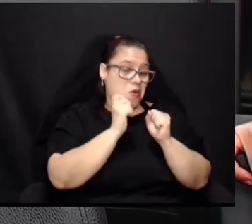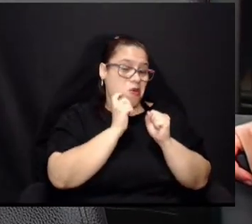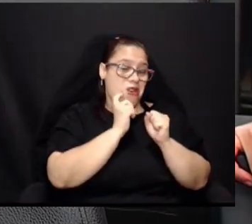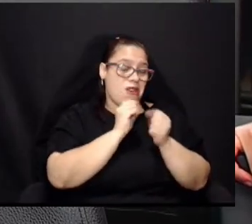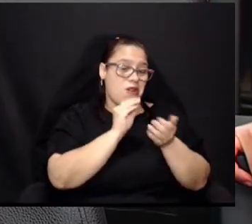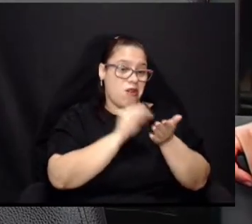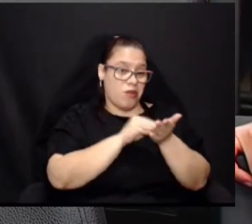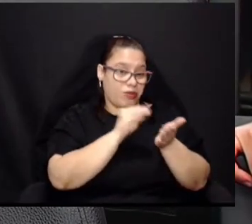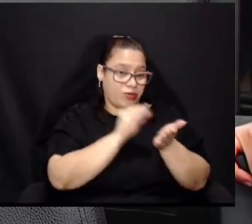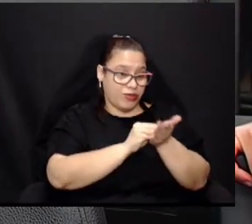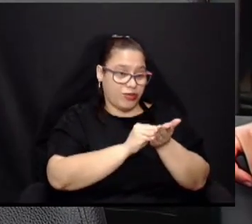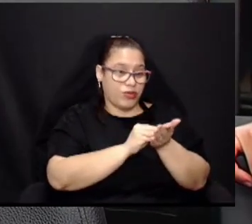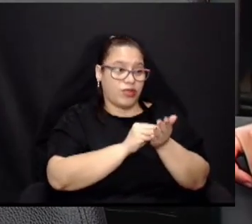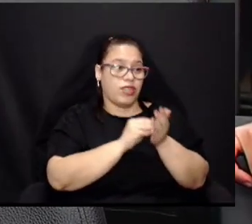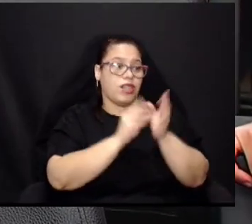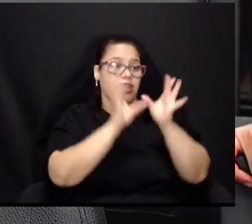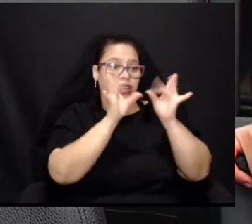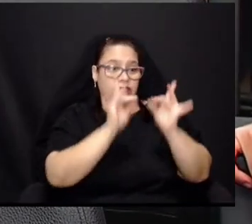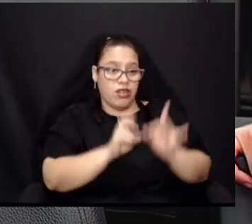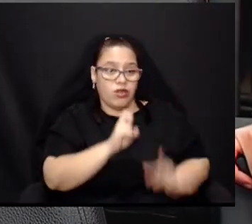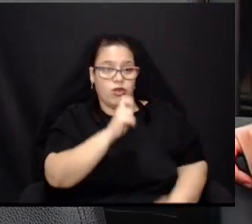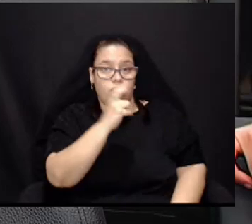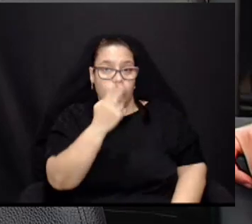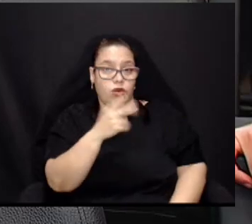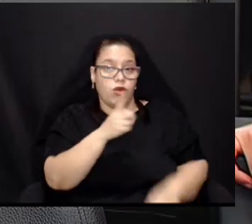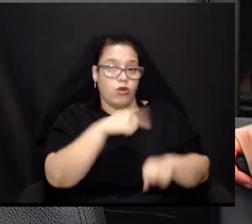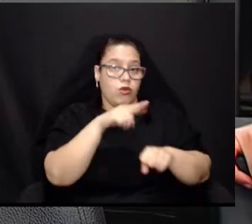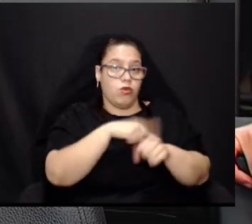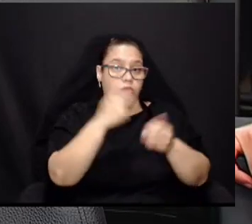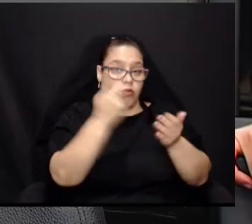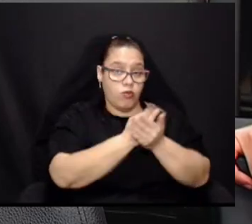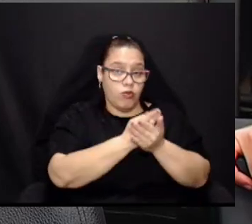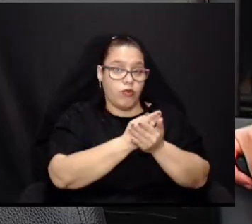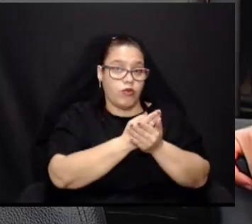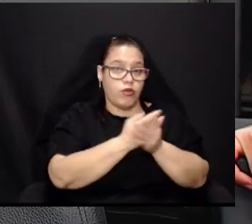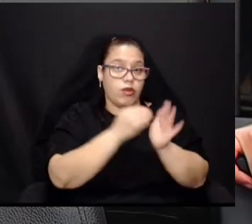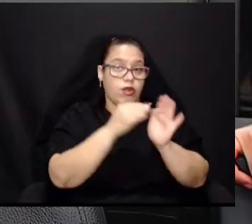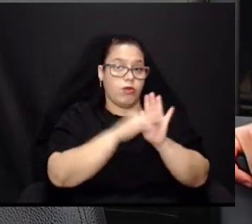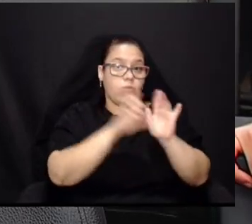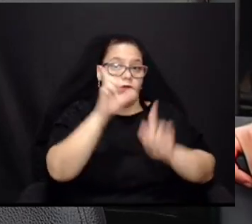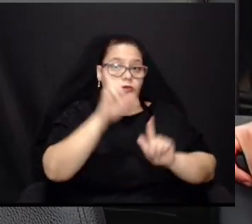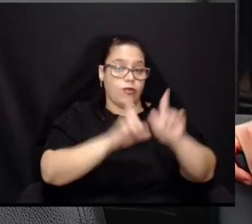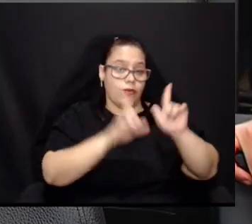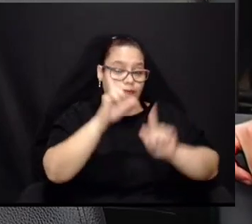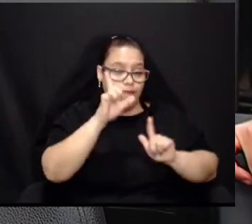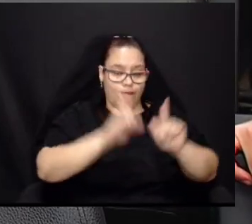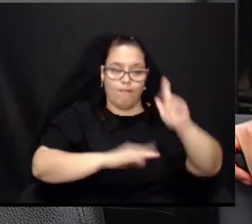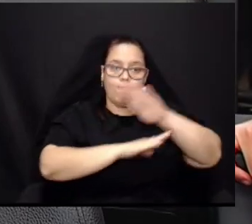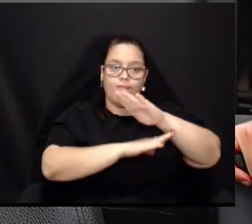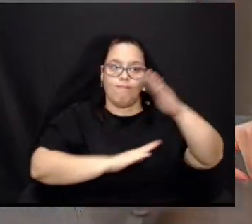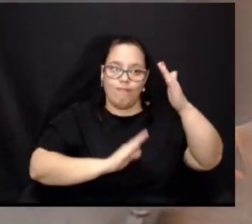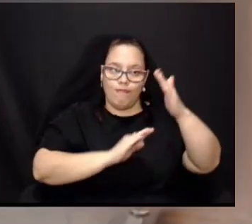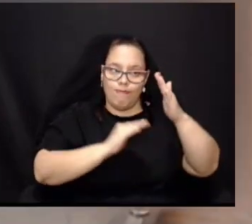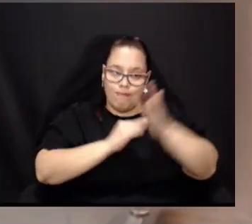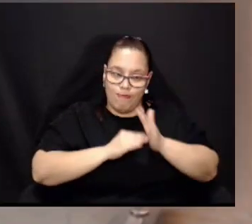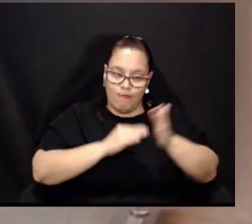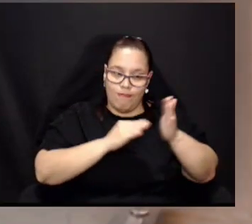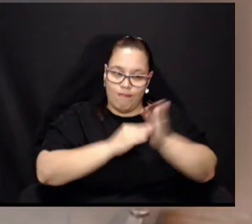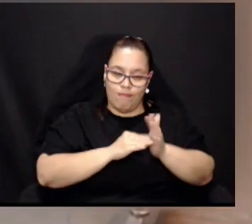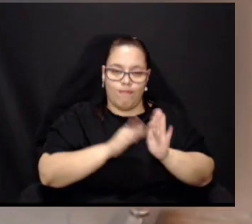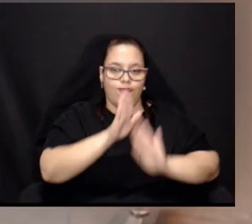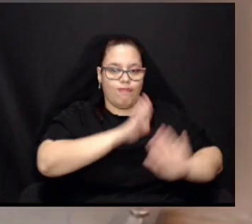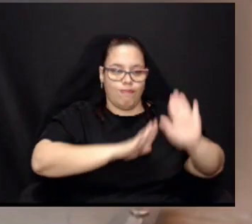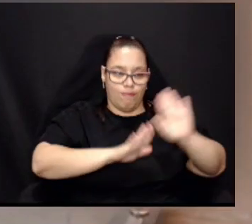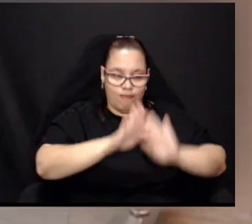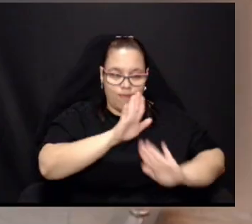evento, ou se eu passar um horário errado, pode impactar na grade da TV. Então, tem que ter bastante critério, assim, bastante cuidado.